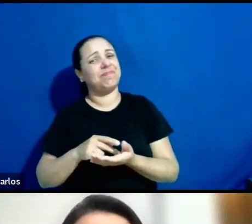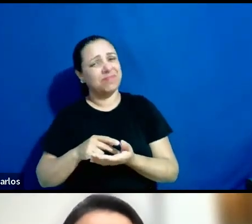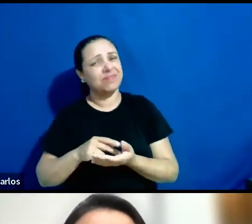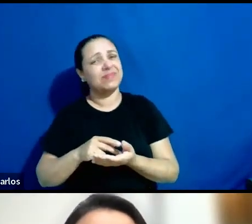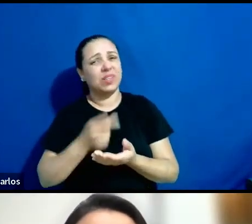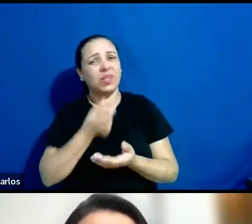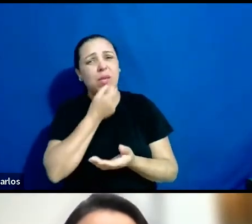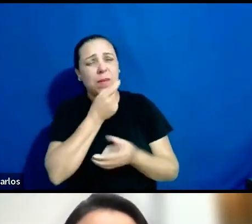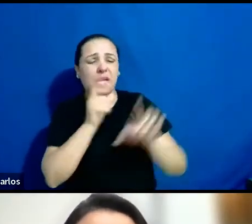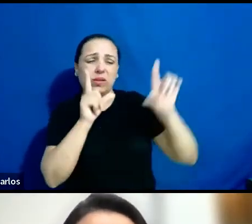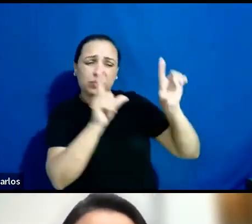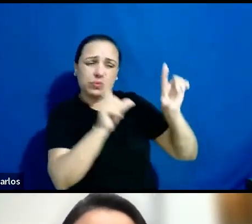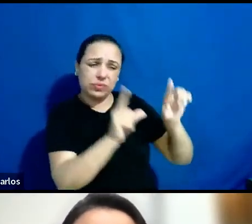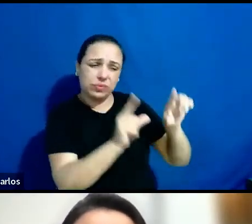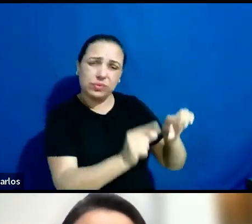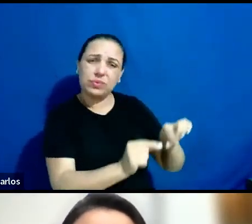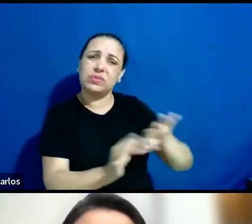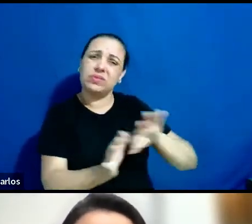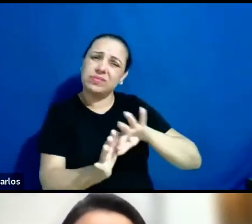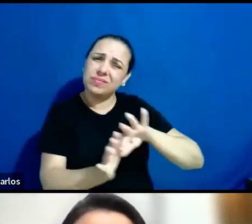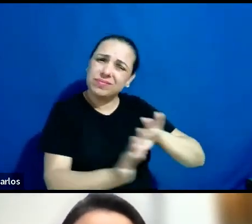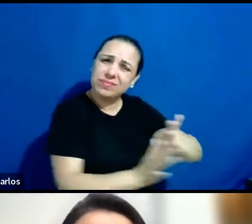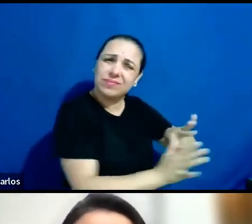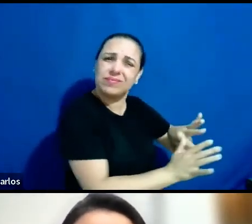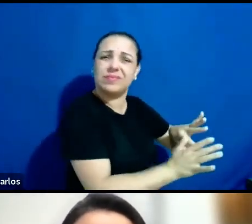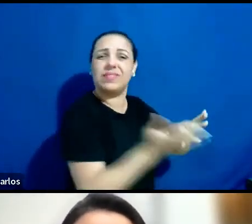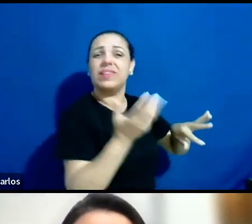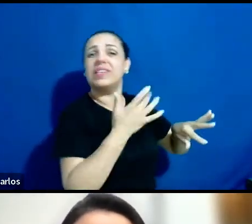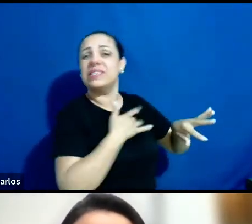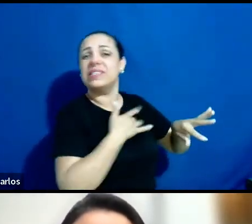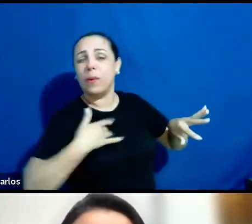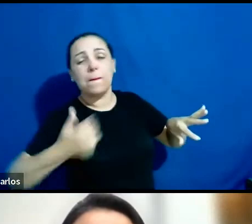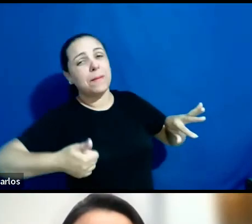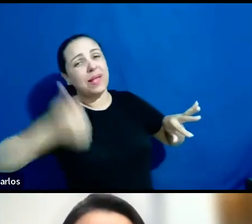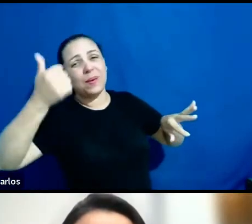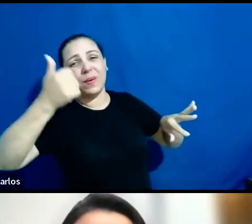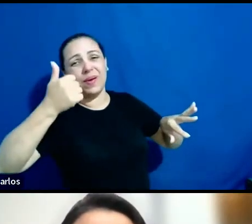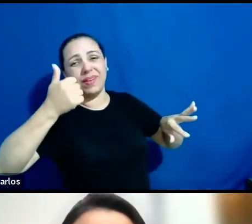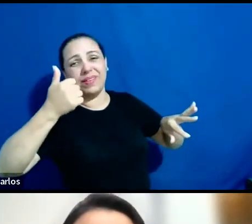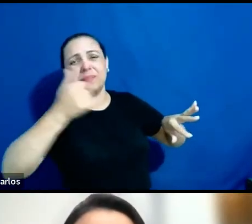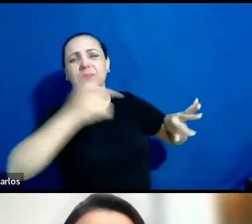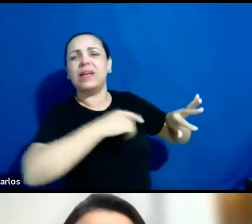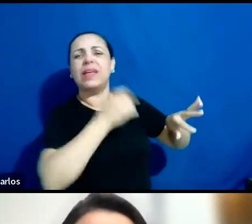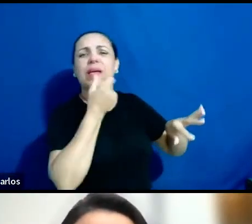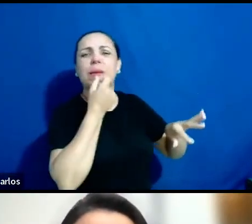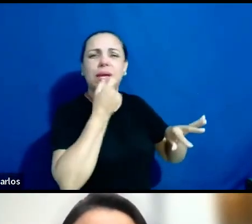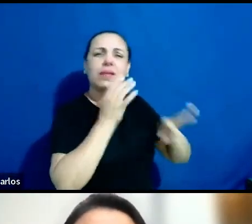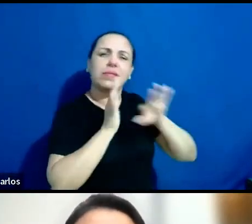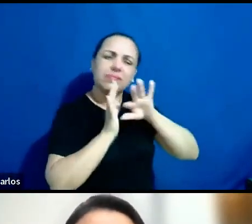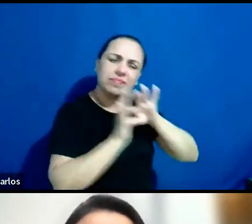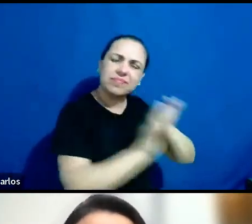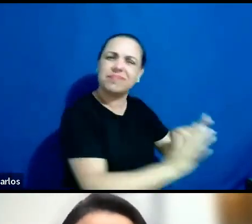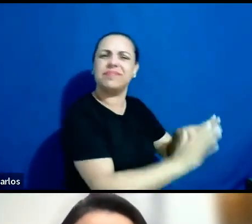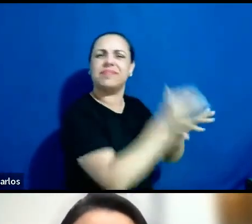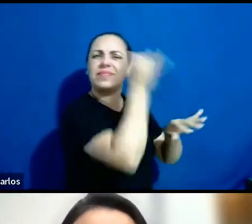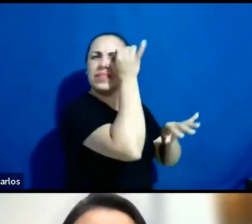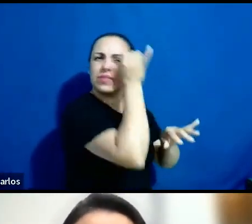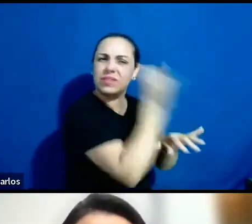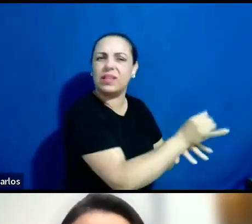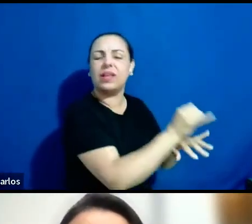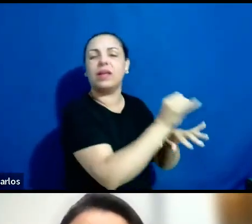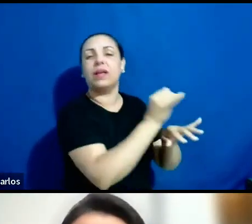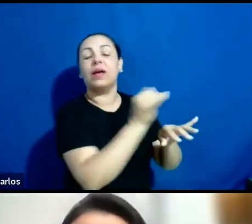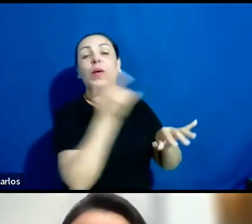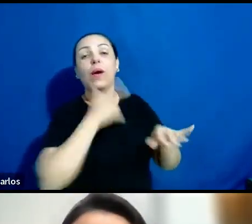fora, né? Você precisa botar eles para fora. Como é que você vai botar para fora? Com a água, porque a água é que dá vida para o